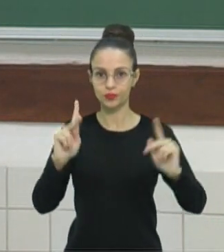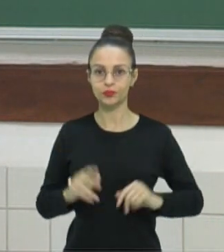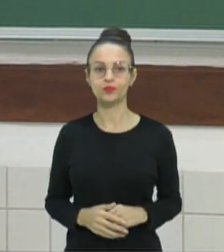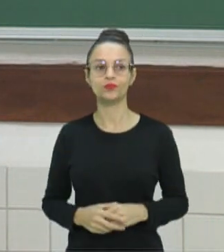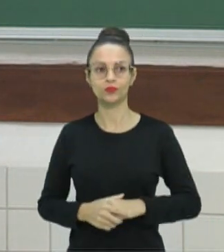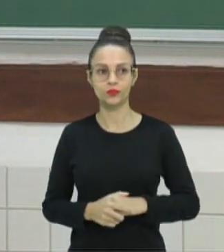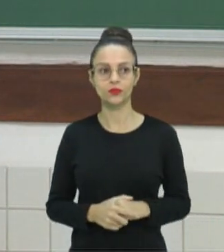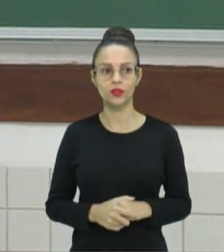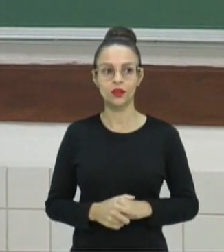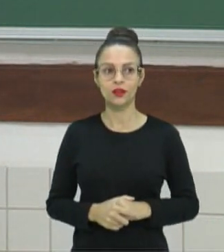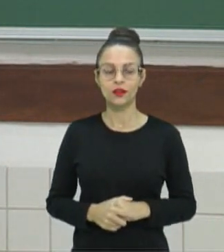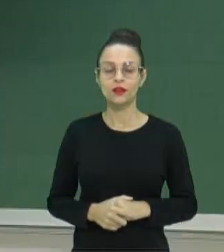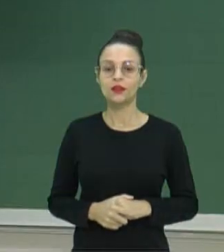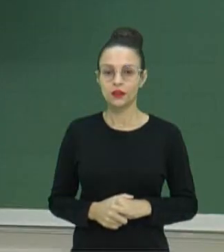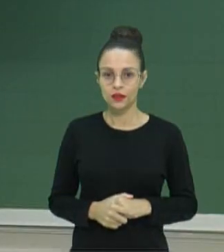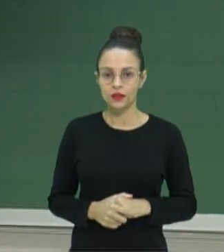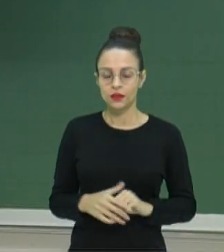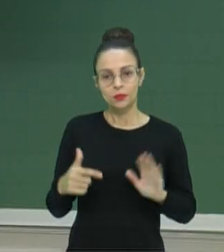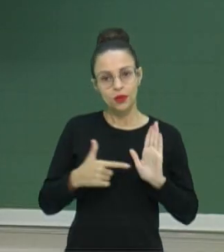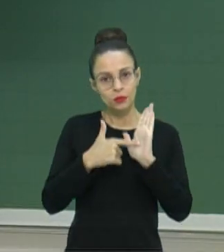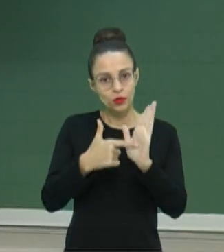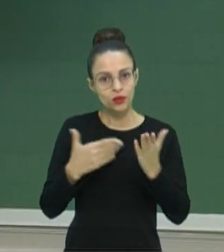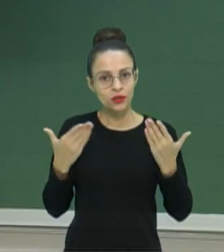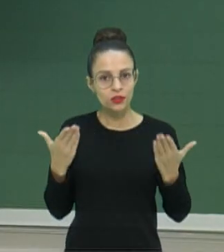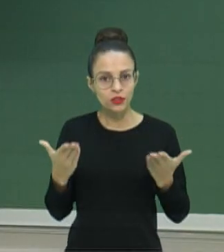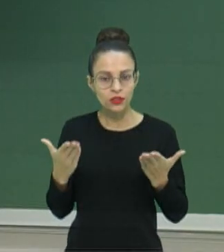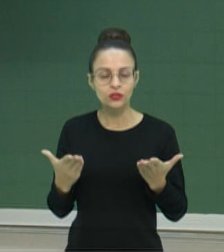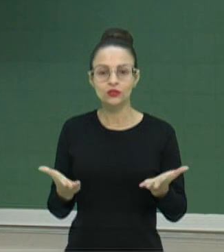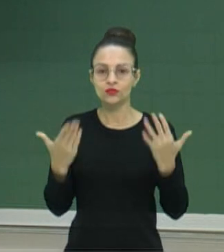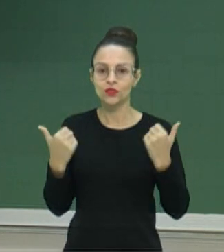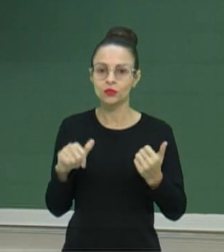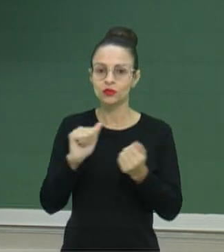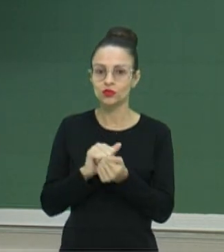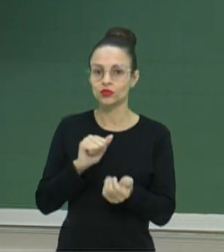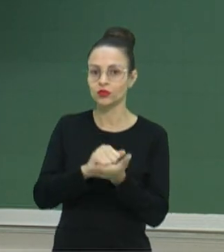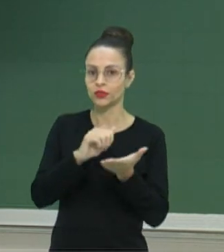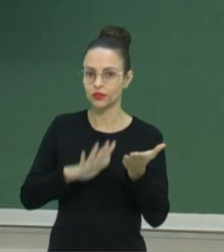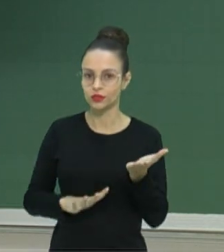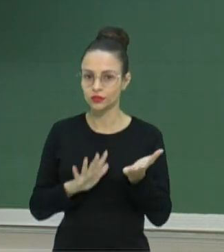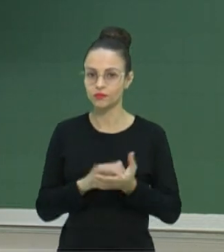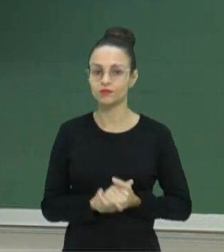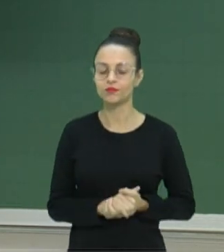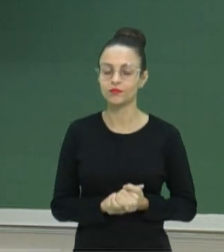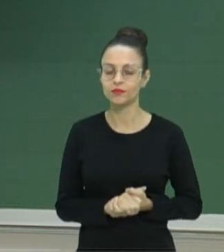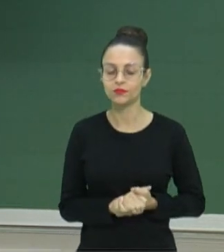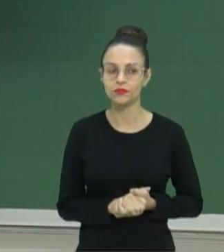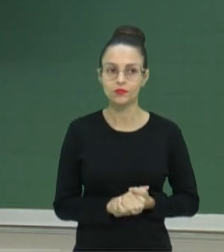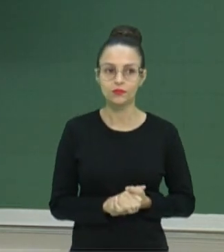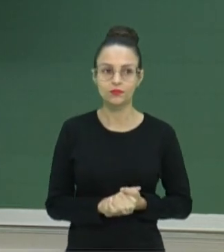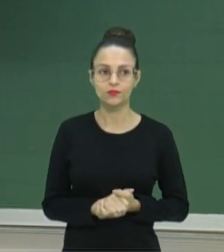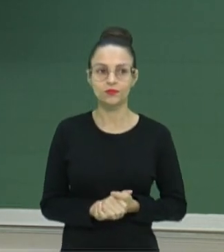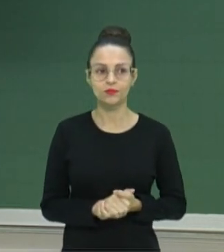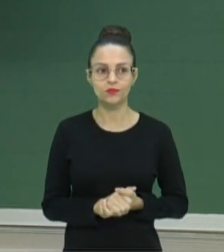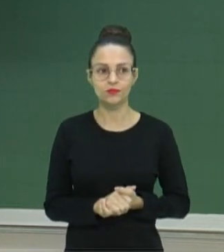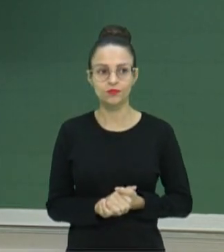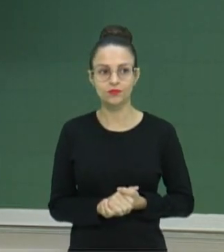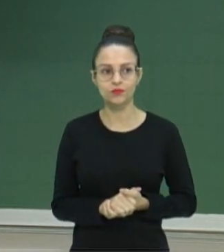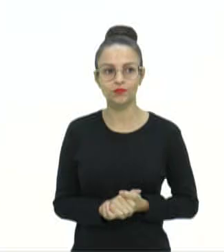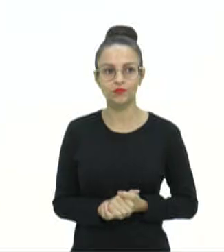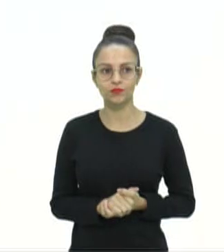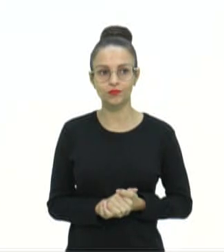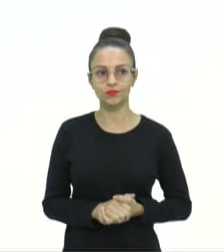Gente, para demonstrar isso, eu vou fazer com vocês aqui um exercício, tá? Diz o seguinte para